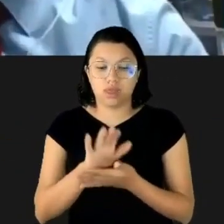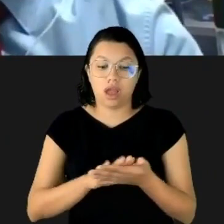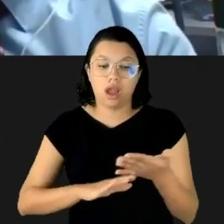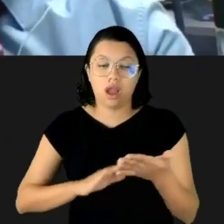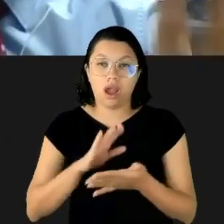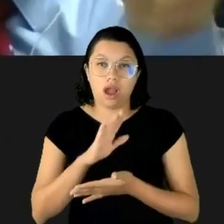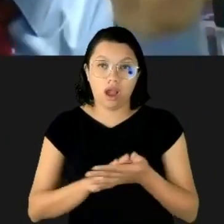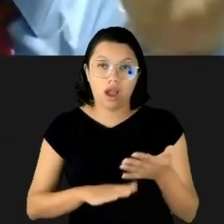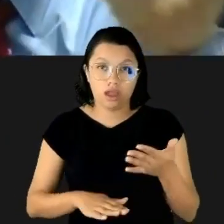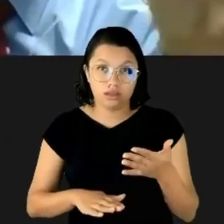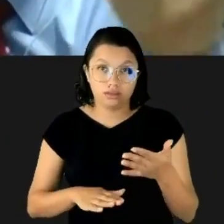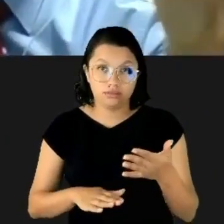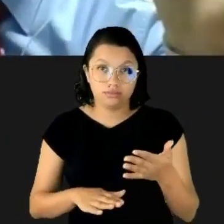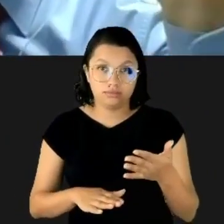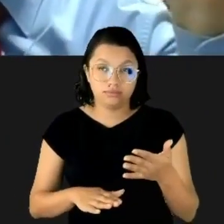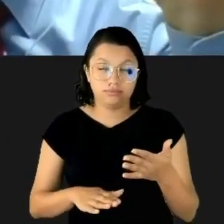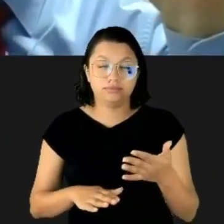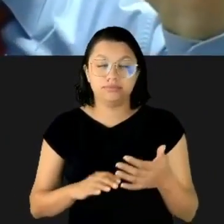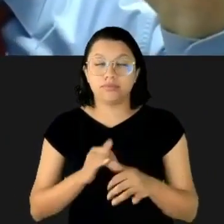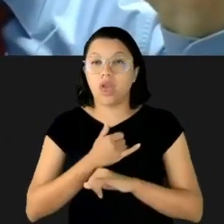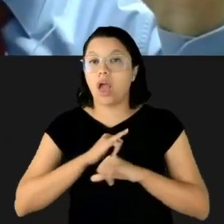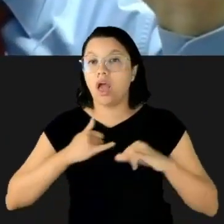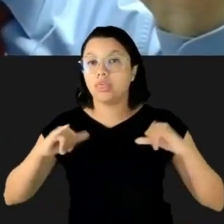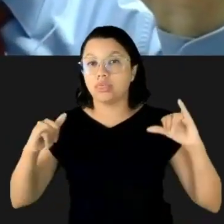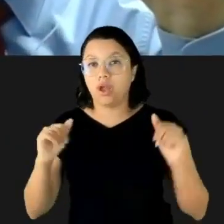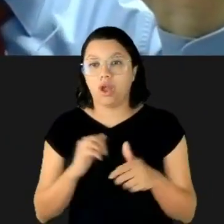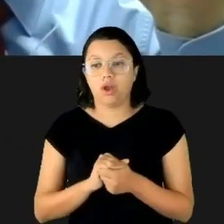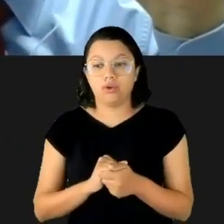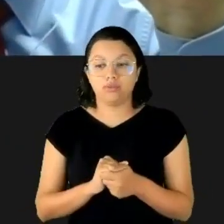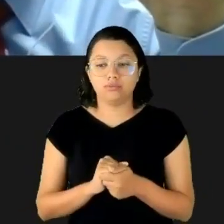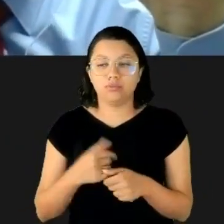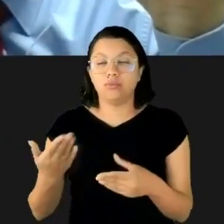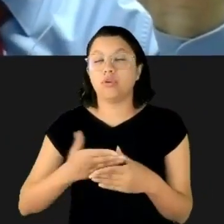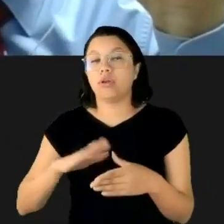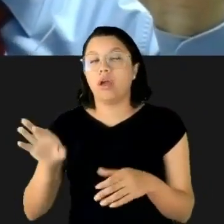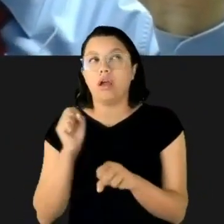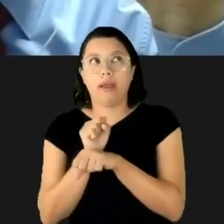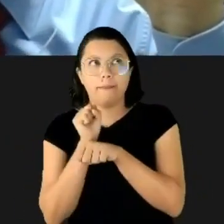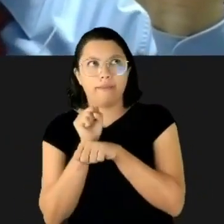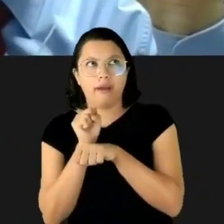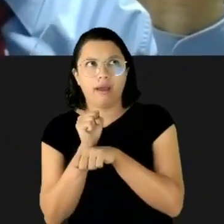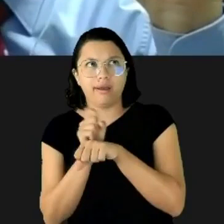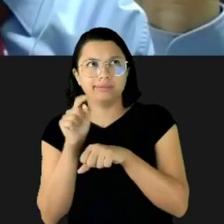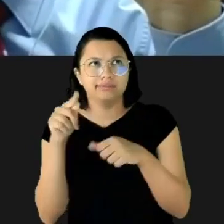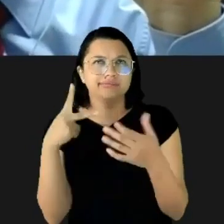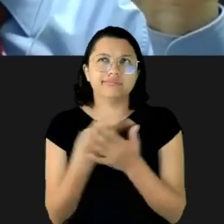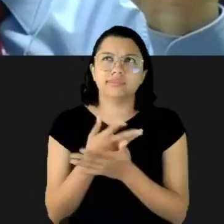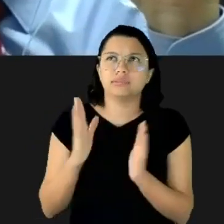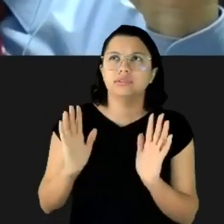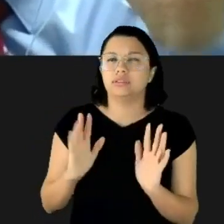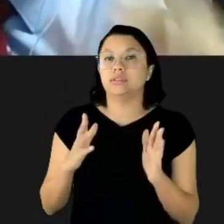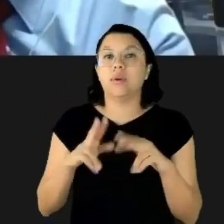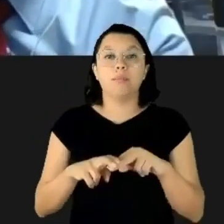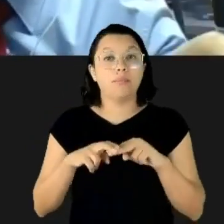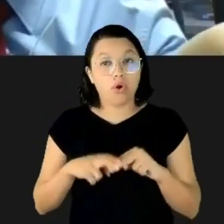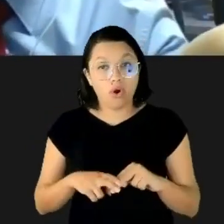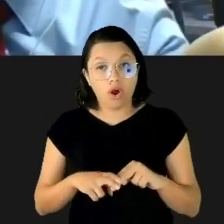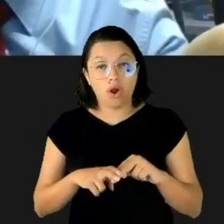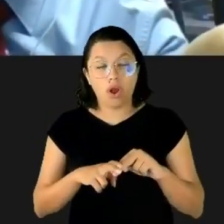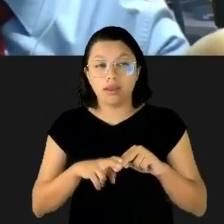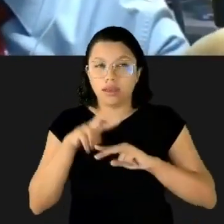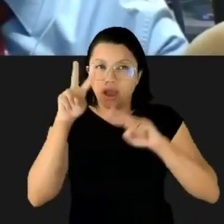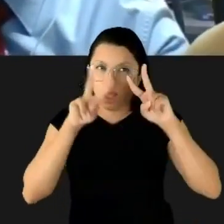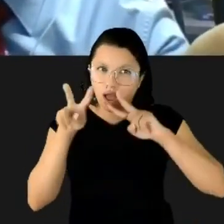o processo fica aguardando ali o que que vai ser feito então por isso que a triagem ela é muito